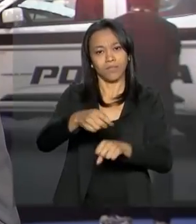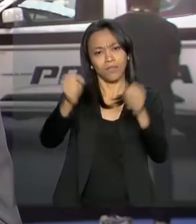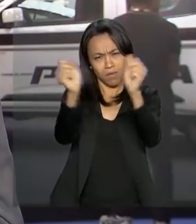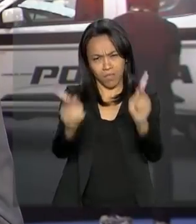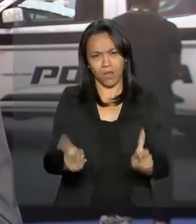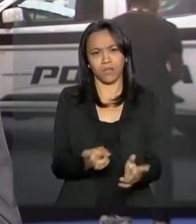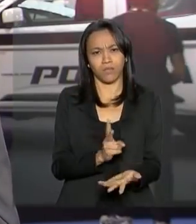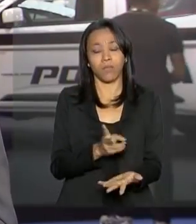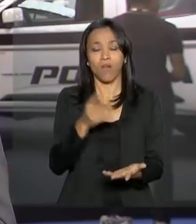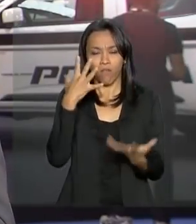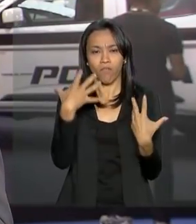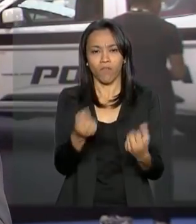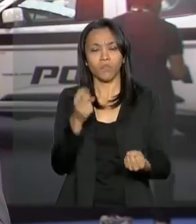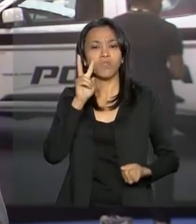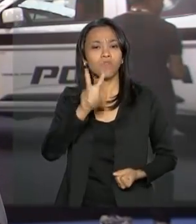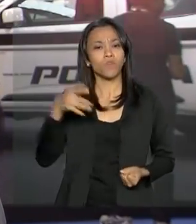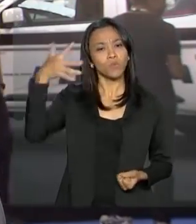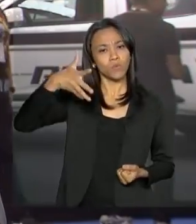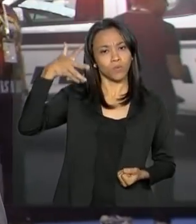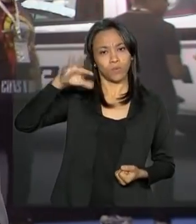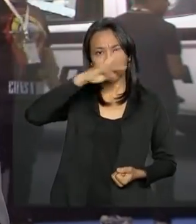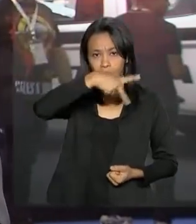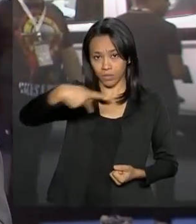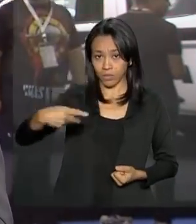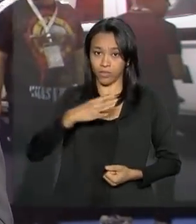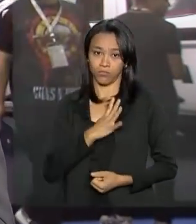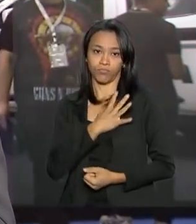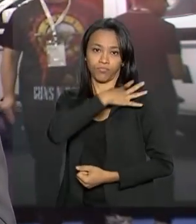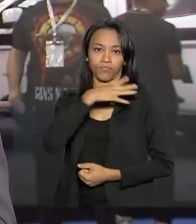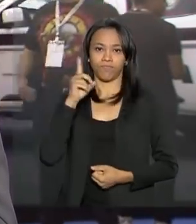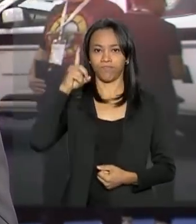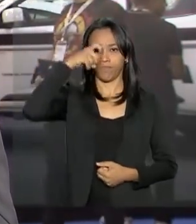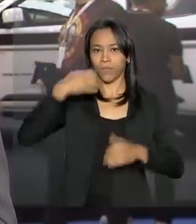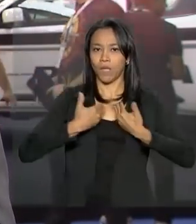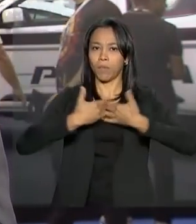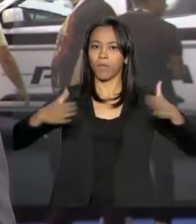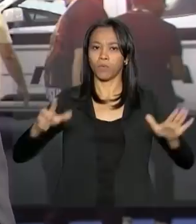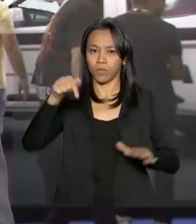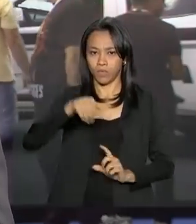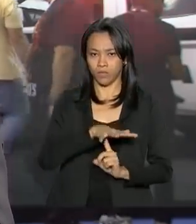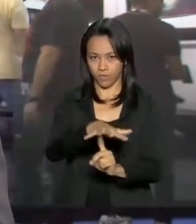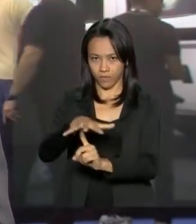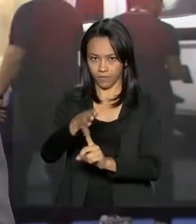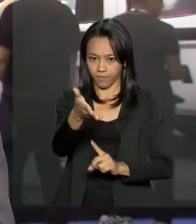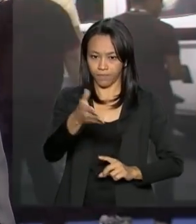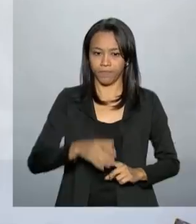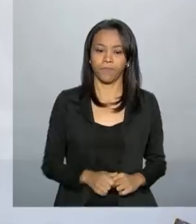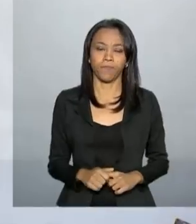um trecho do discurso do presidente em exercício, Hamilton Mourão, na abertura aqui do evento.